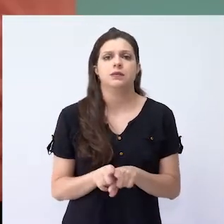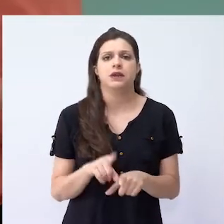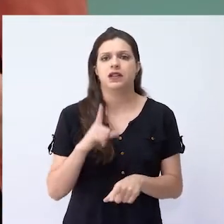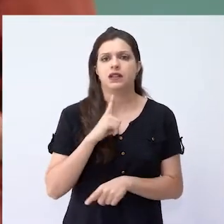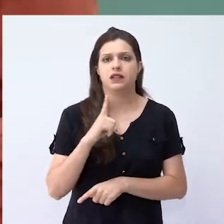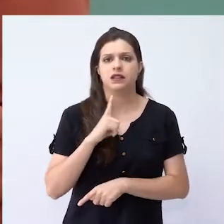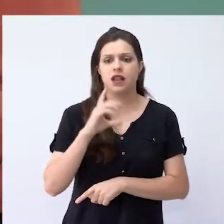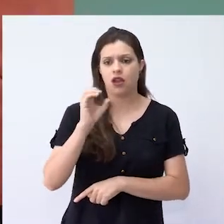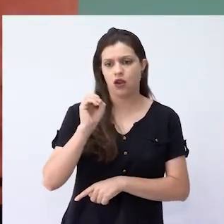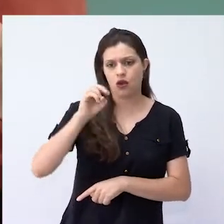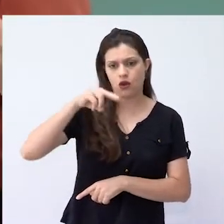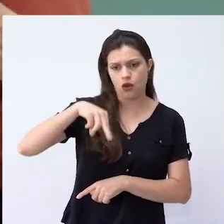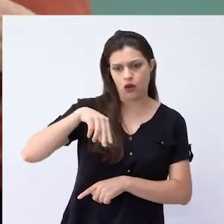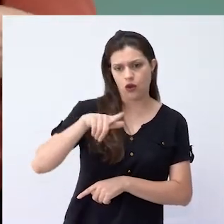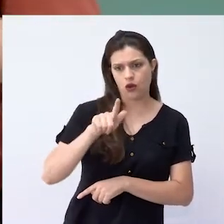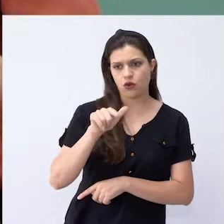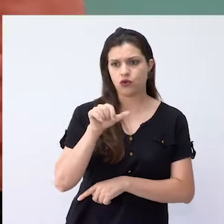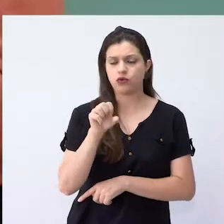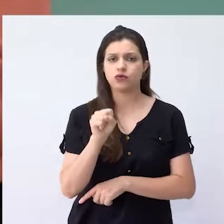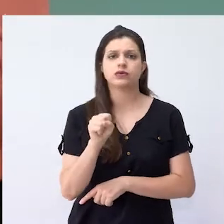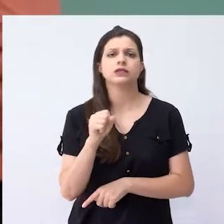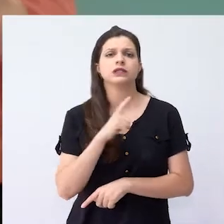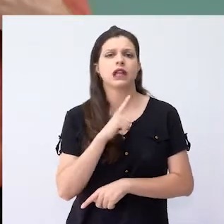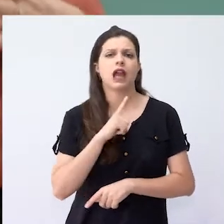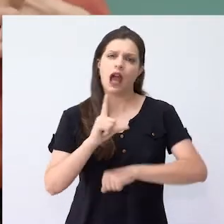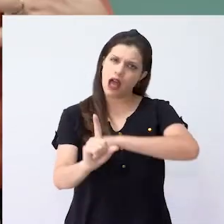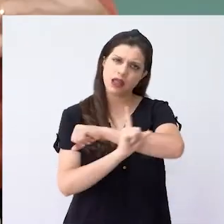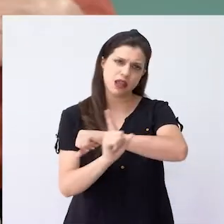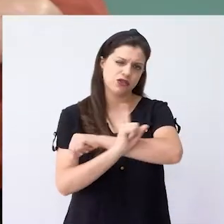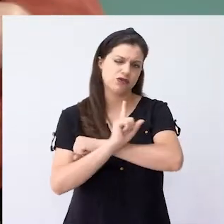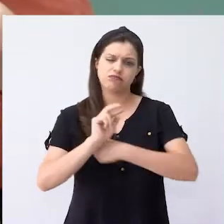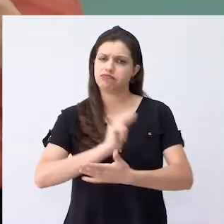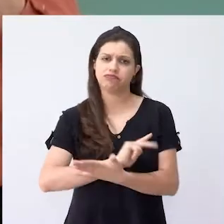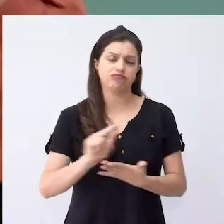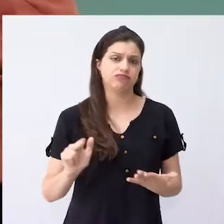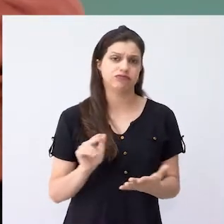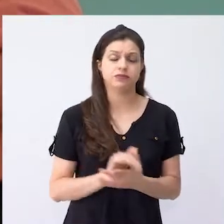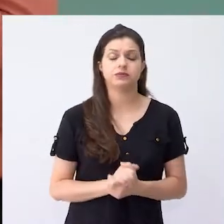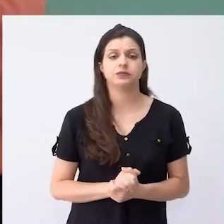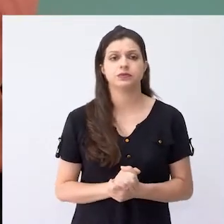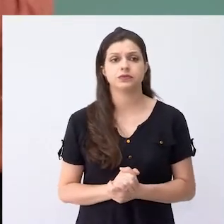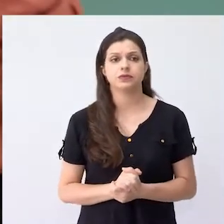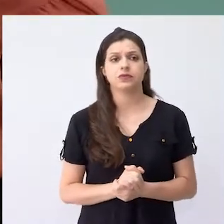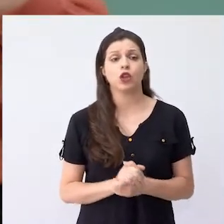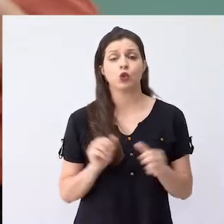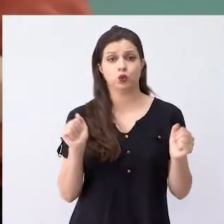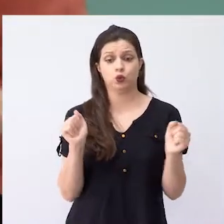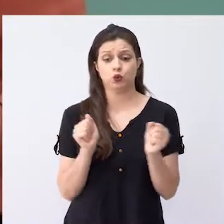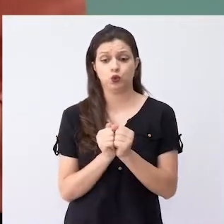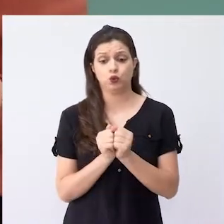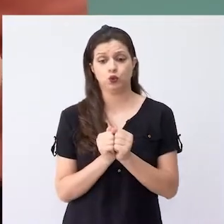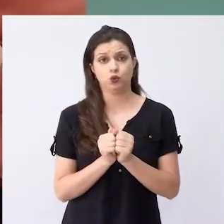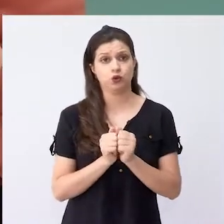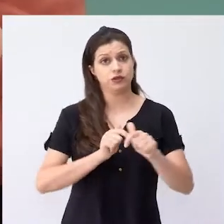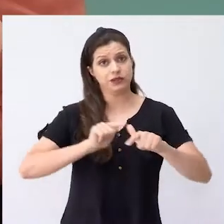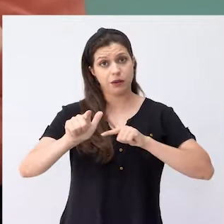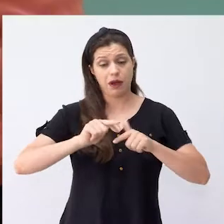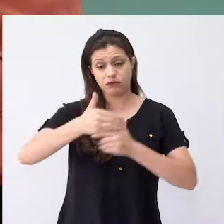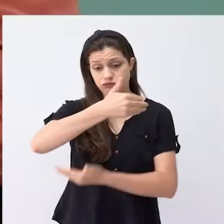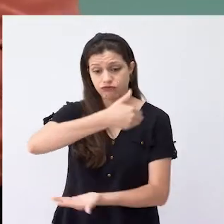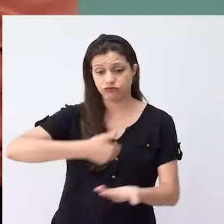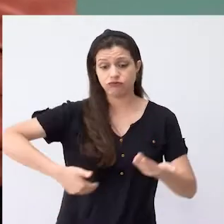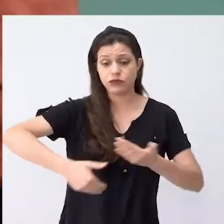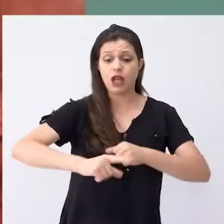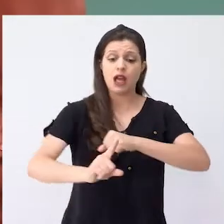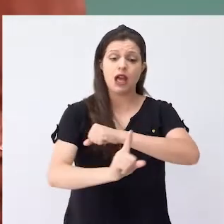ONGs que fazem um atendimento, enfim. São todos esses órgãos que juntos dentro da sua atribuição particular,